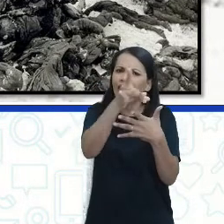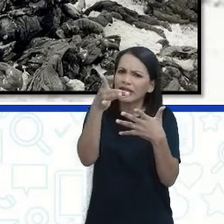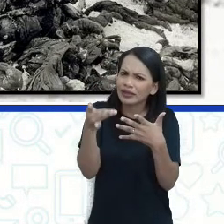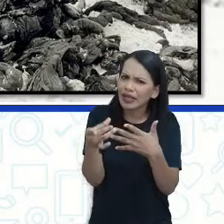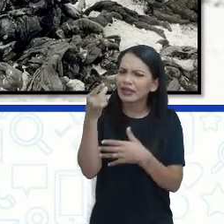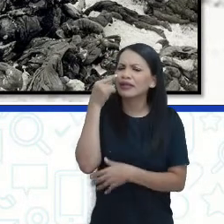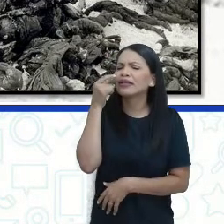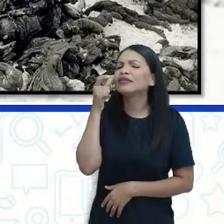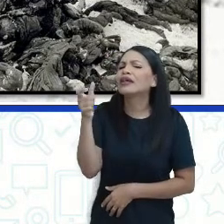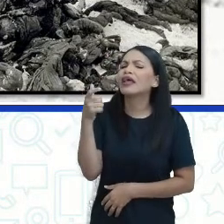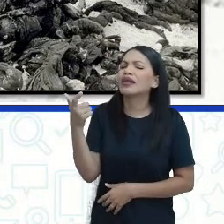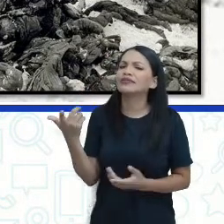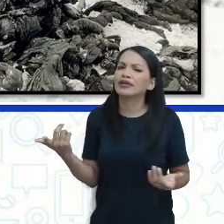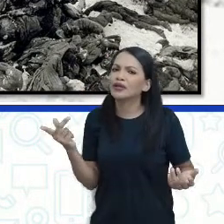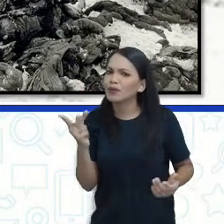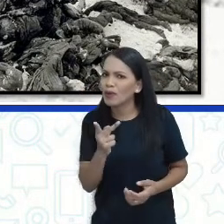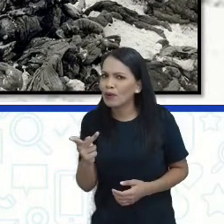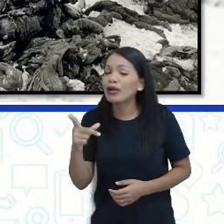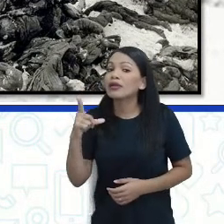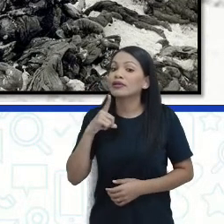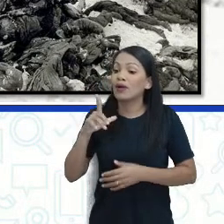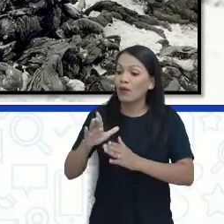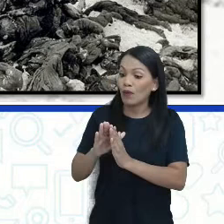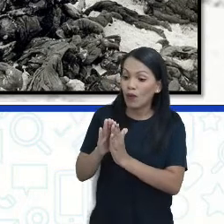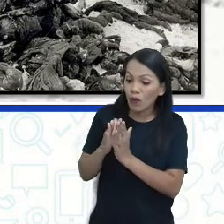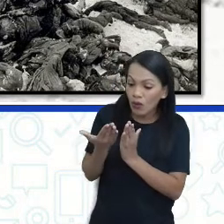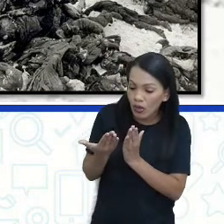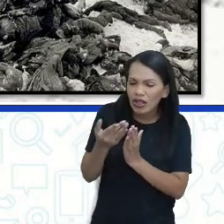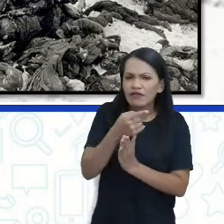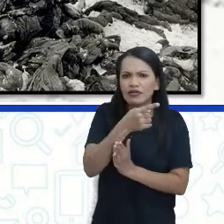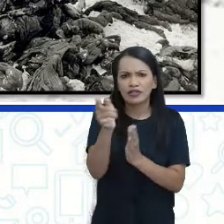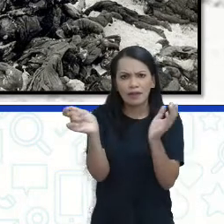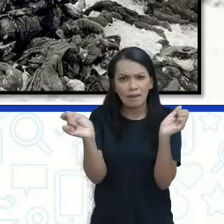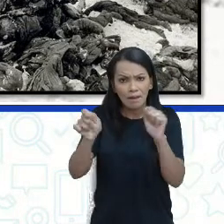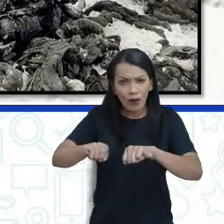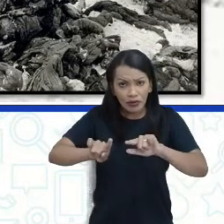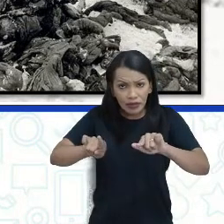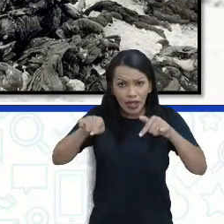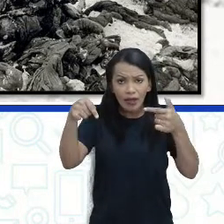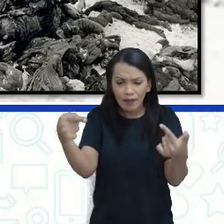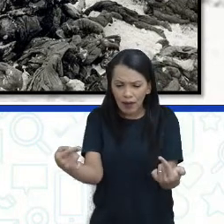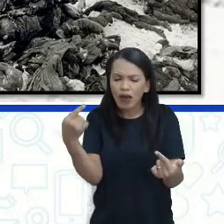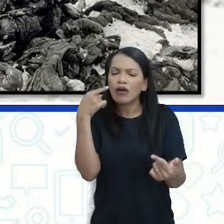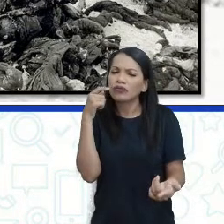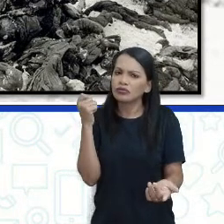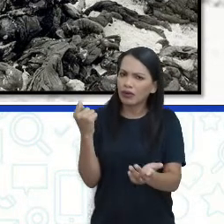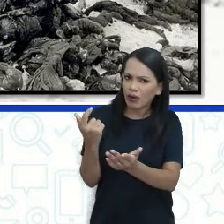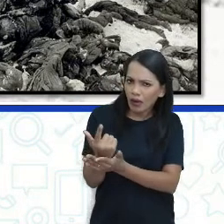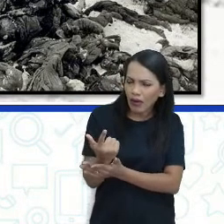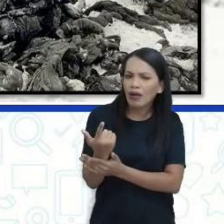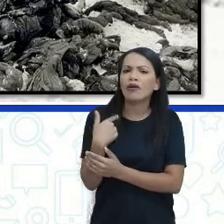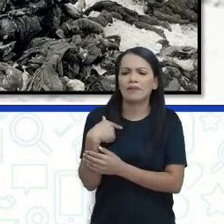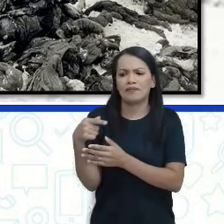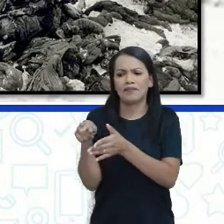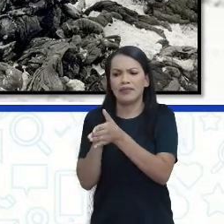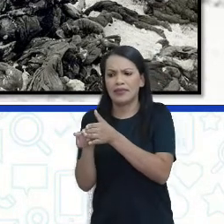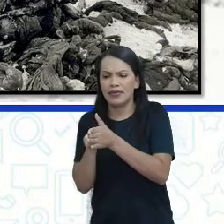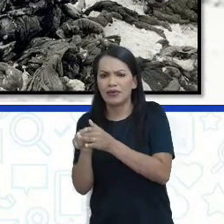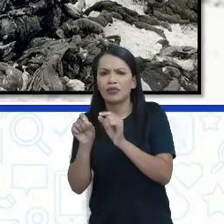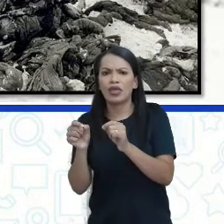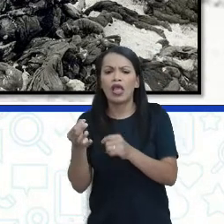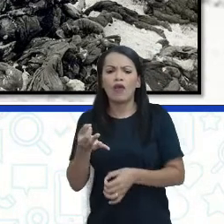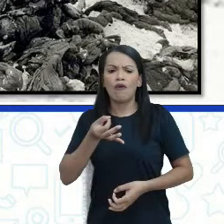ali, professor. Tem um livro que vocês podem depois, né, adquirir, chamado Os Botões de